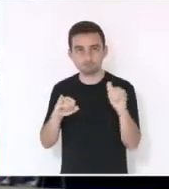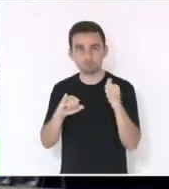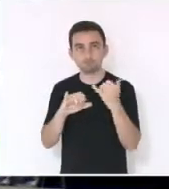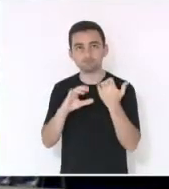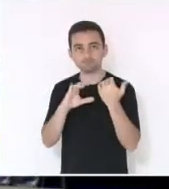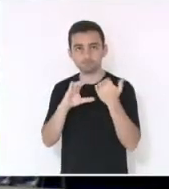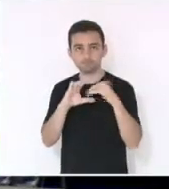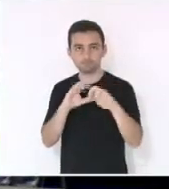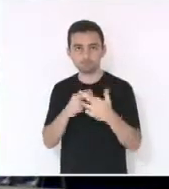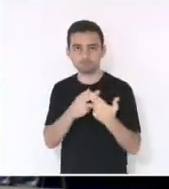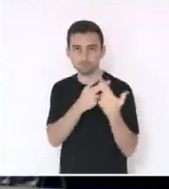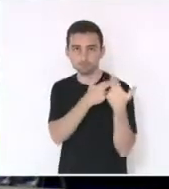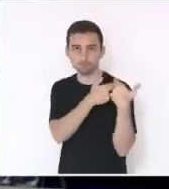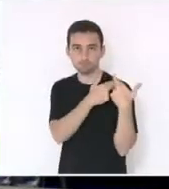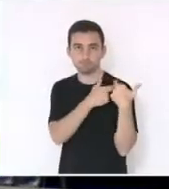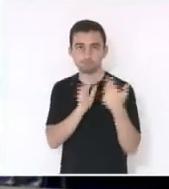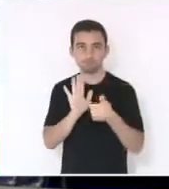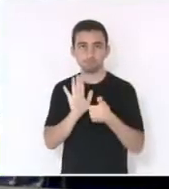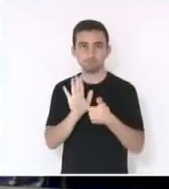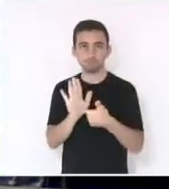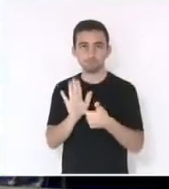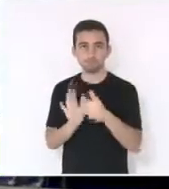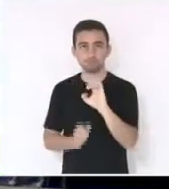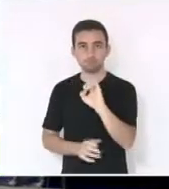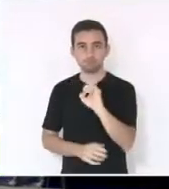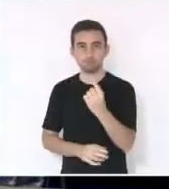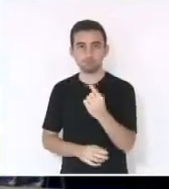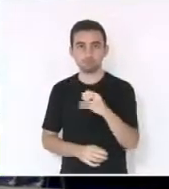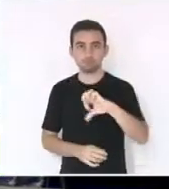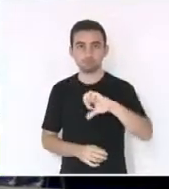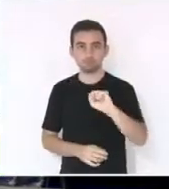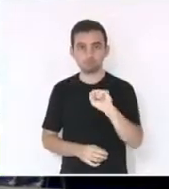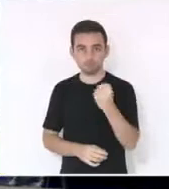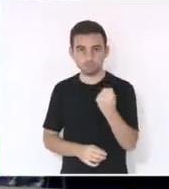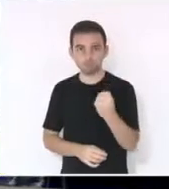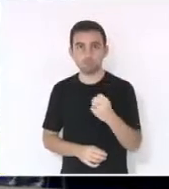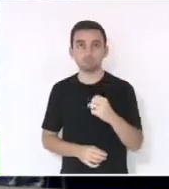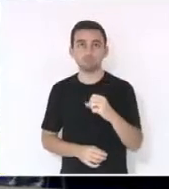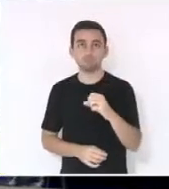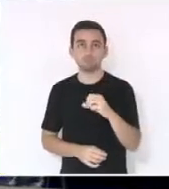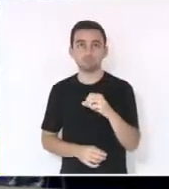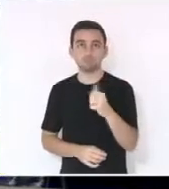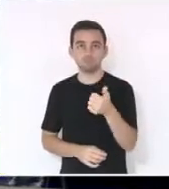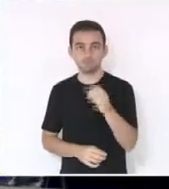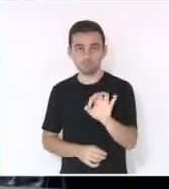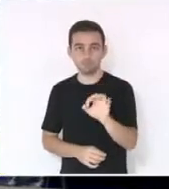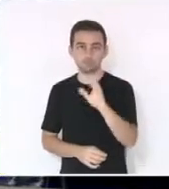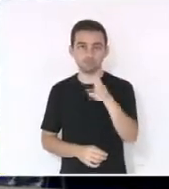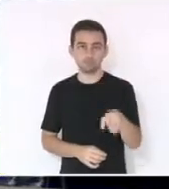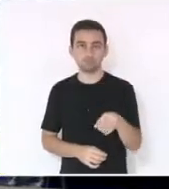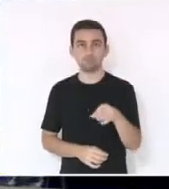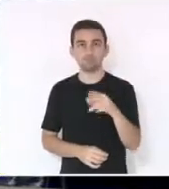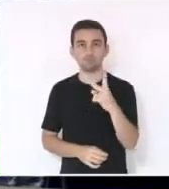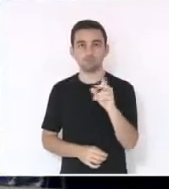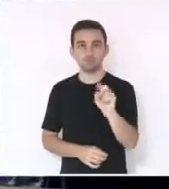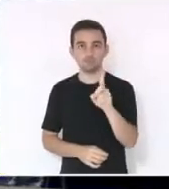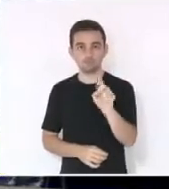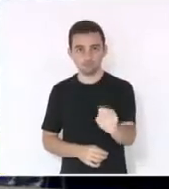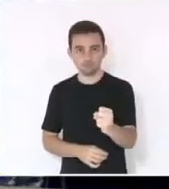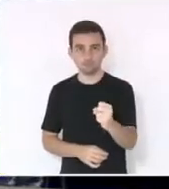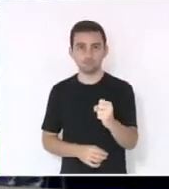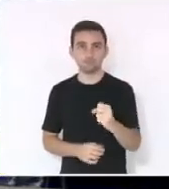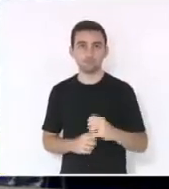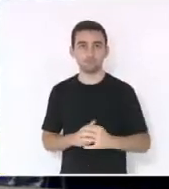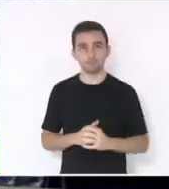aos destinatários as indicações 0198, 0210 de 2018.